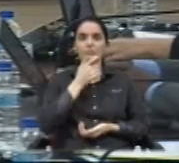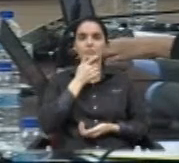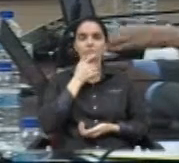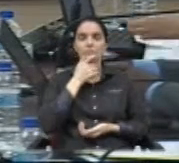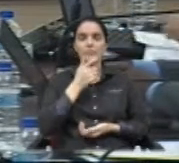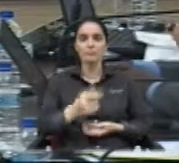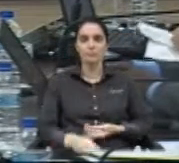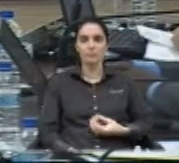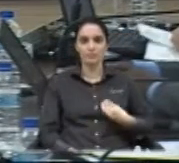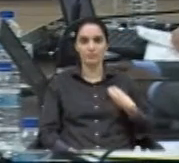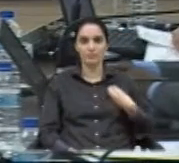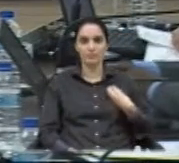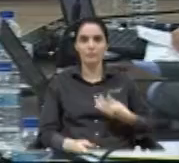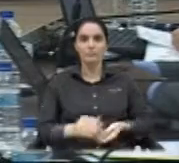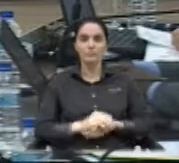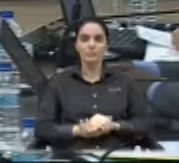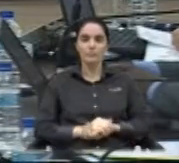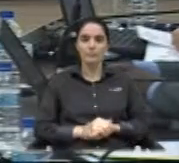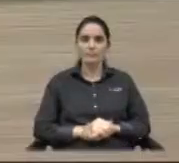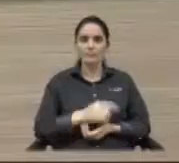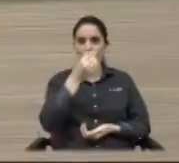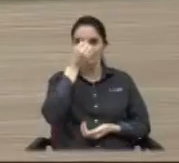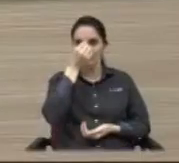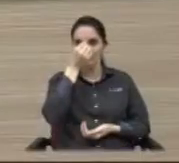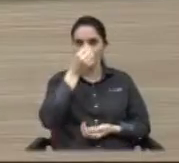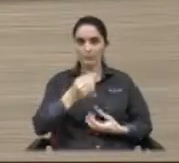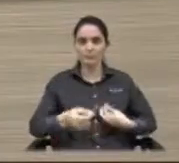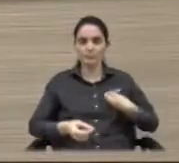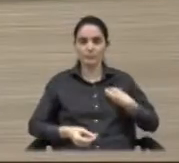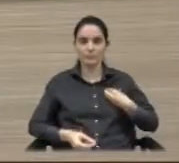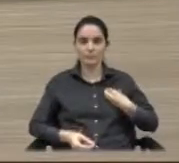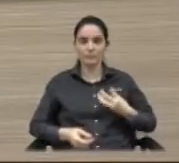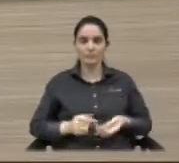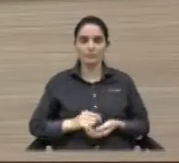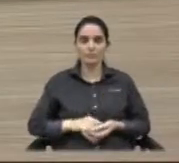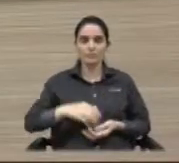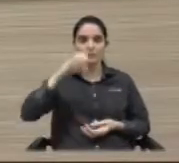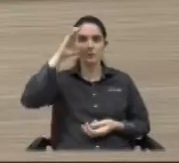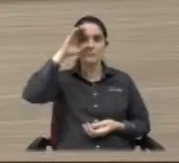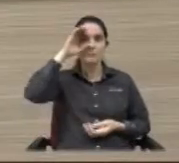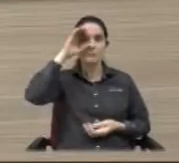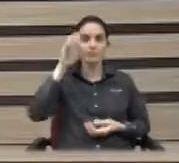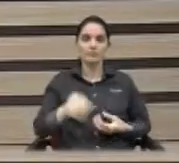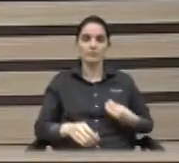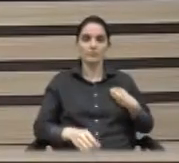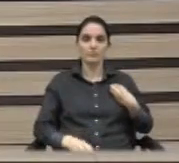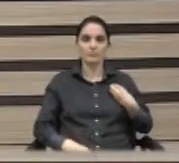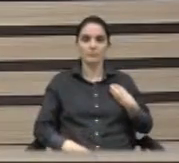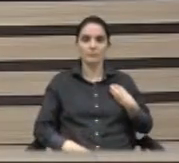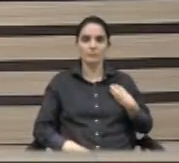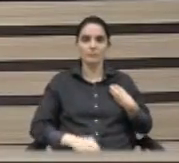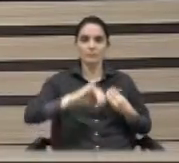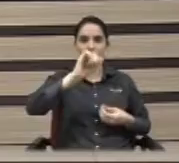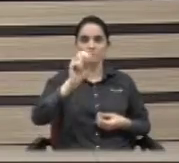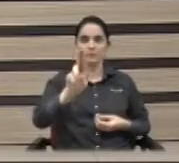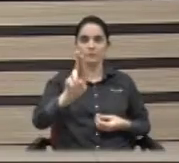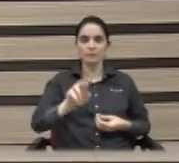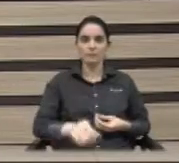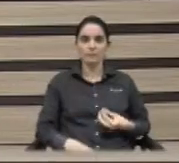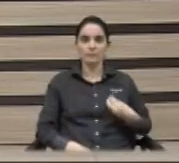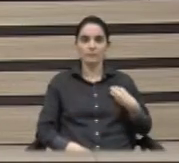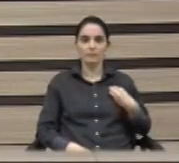Érica Monteiro. Presente. Jorge de Freitas. Presente. José Couto de Jesus. Presente. José Eduardo Monteiro